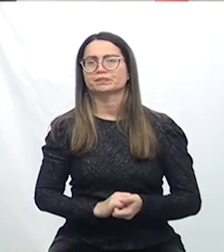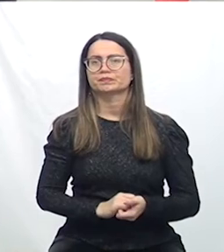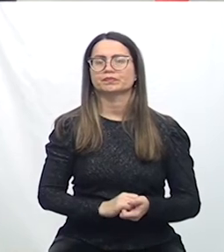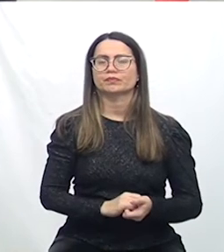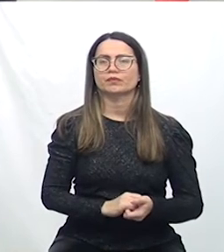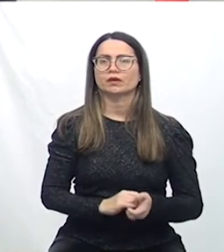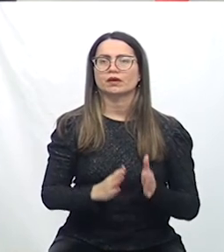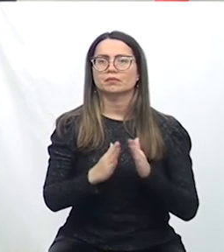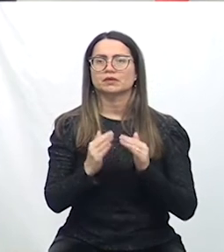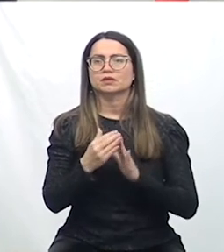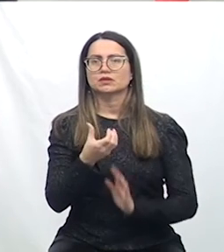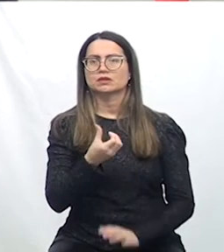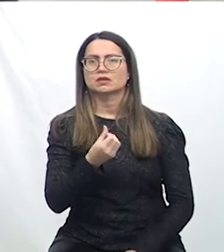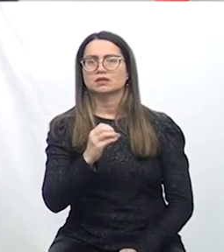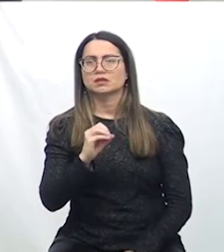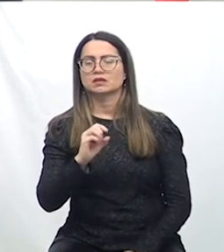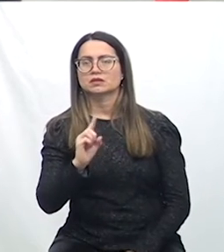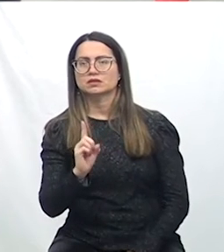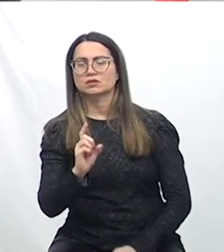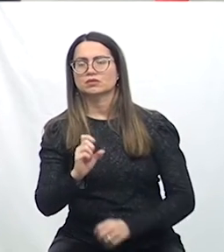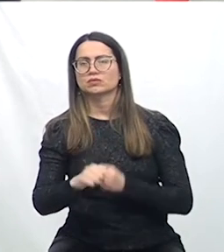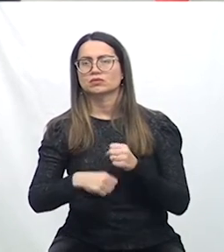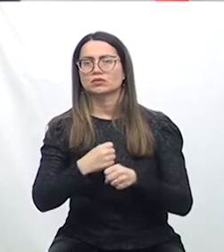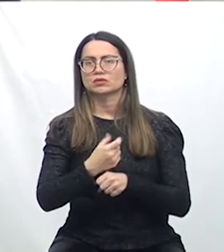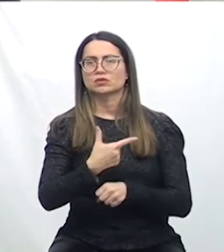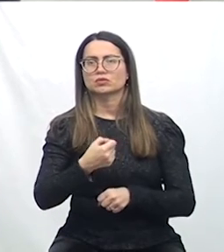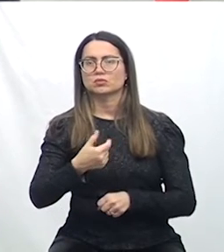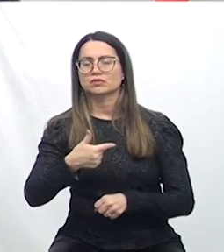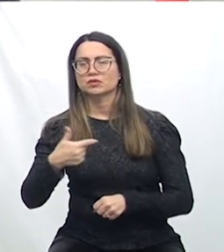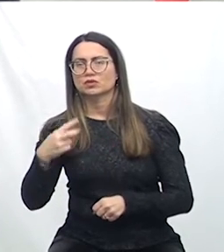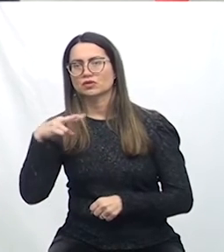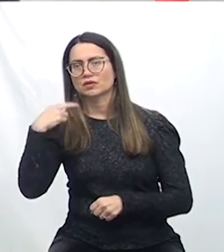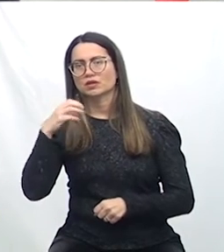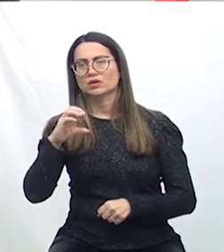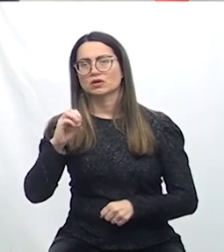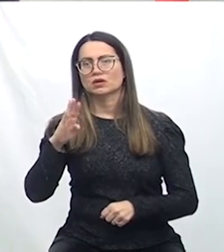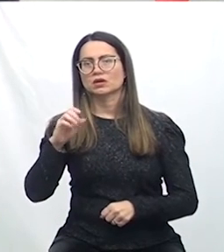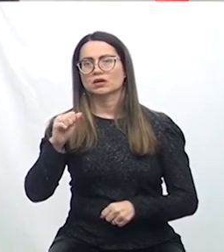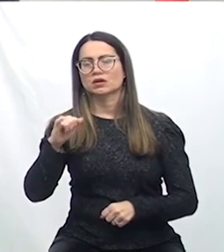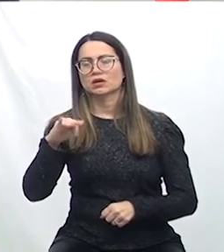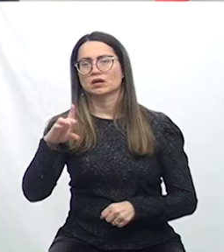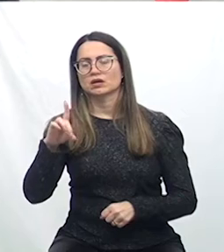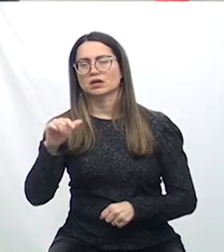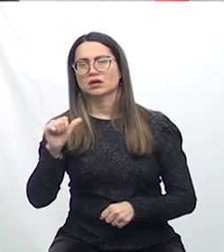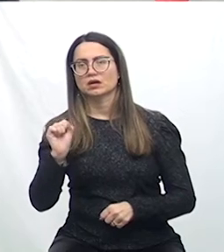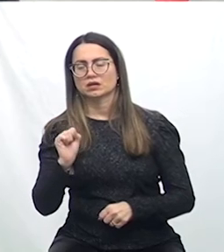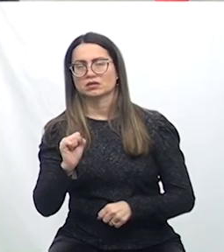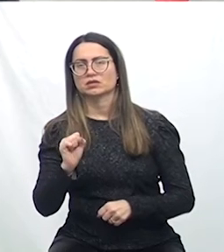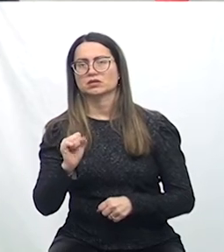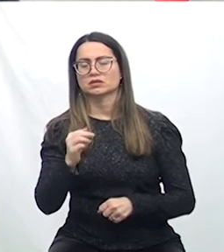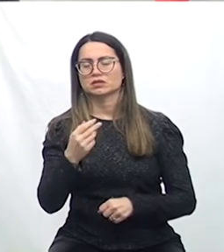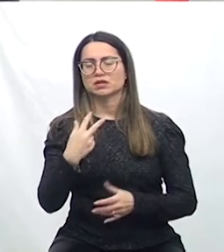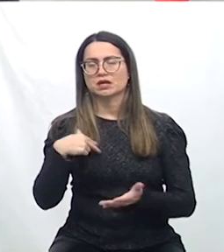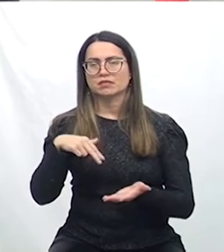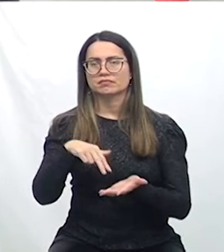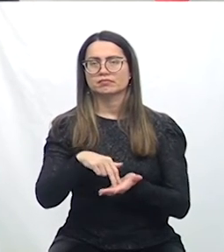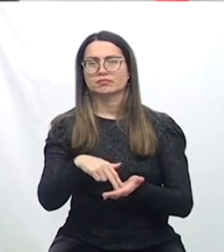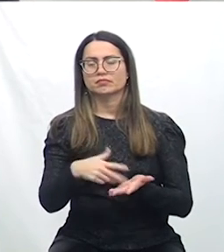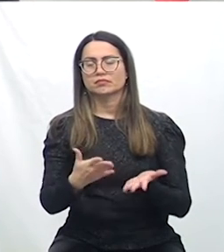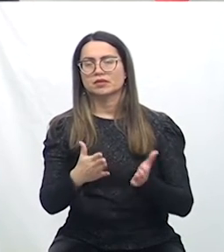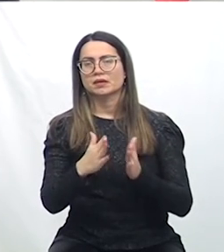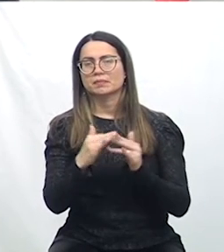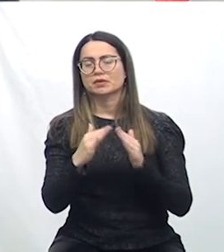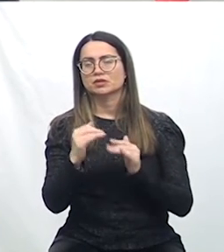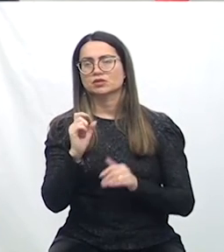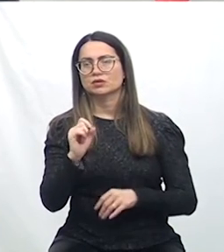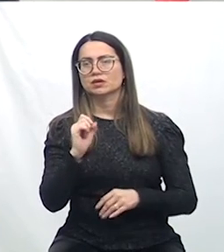Requerimento 601-2022, autor vereador Obadias Benones, requer-se à mesa, ouvido o plenário e na forma regimental, a formação da